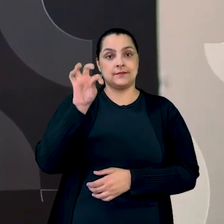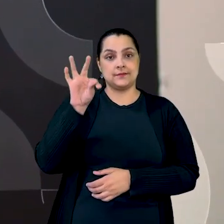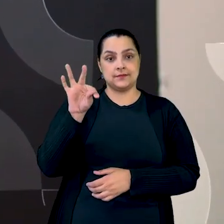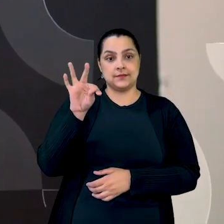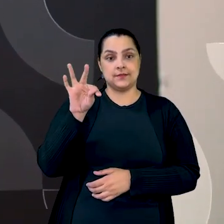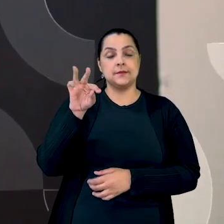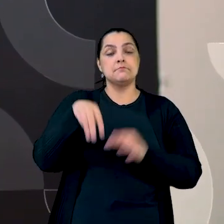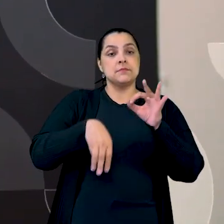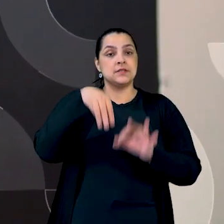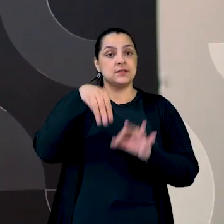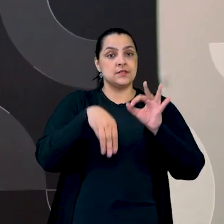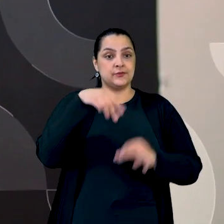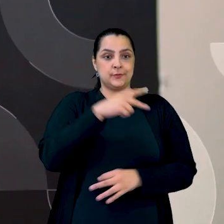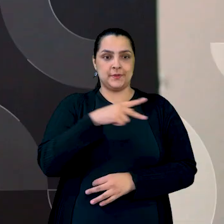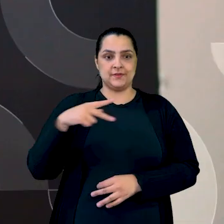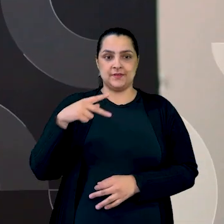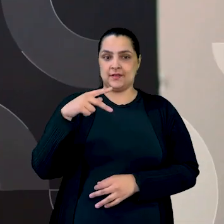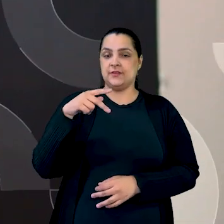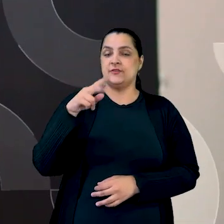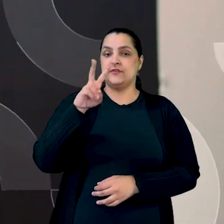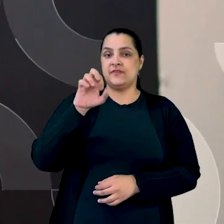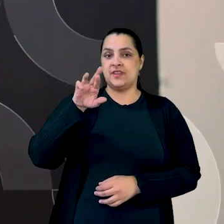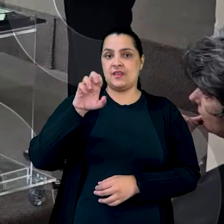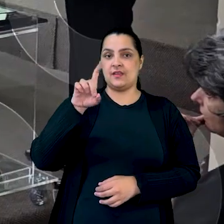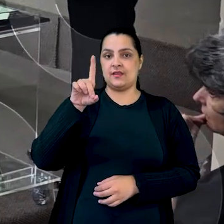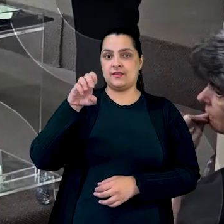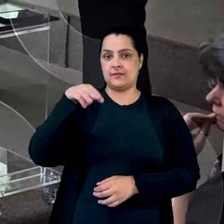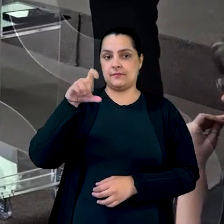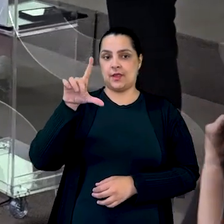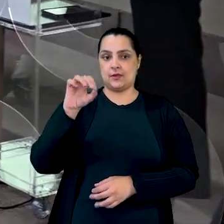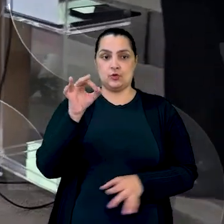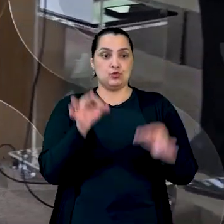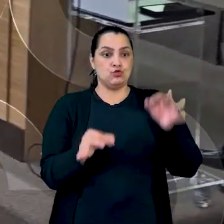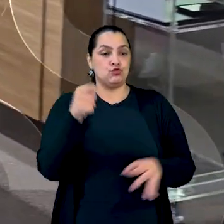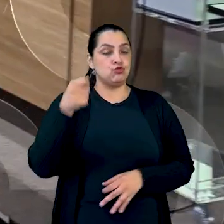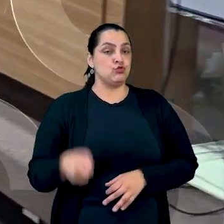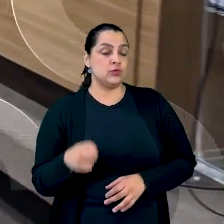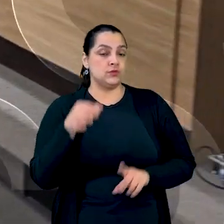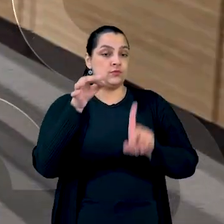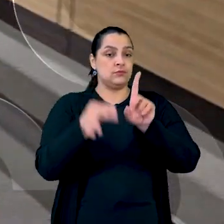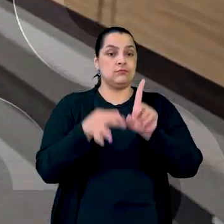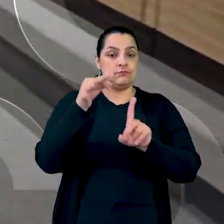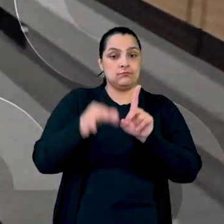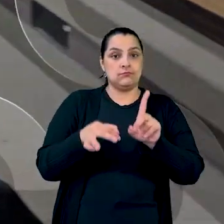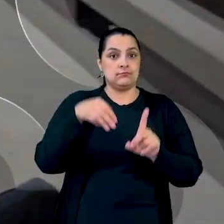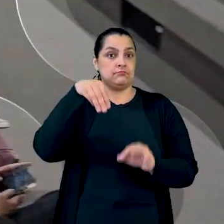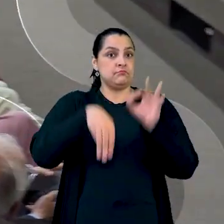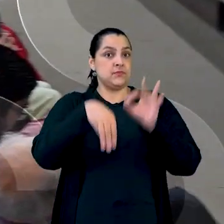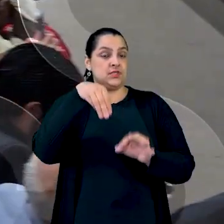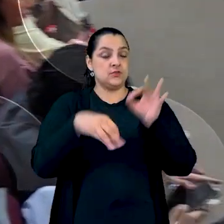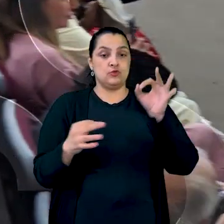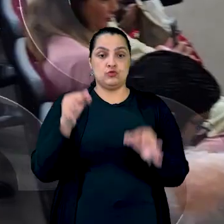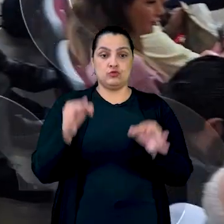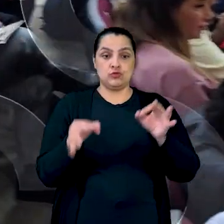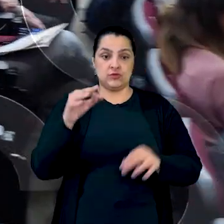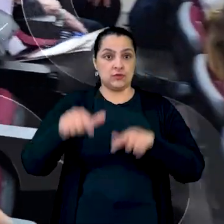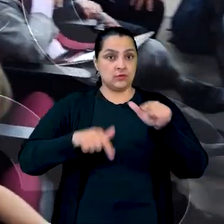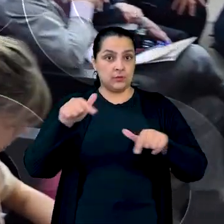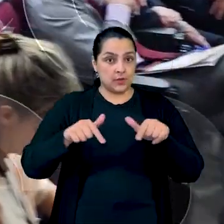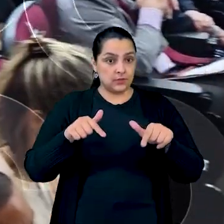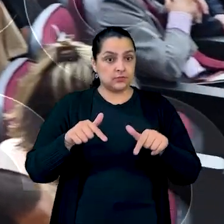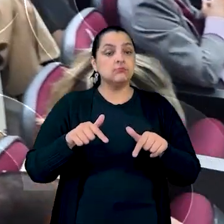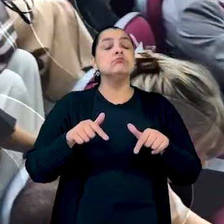do CSJT, ministro Vieira de Melo Filho, afirmou que juízes, desembargadores e ministros do